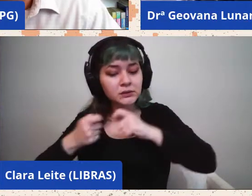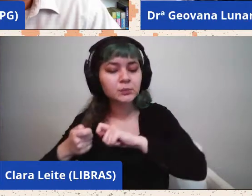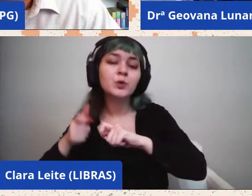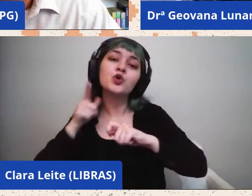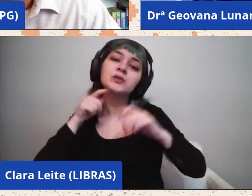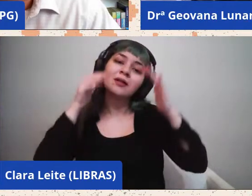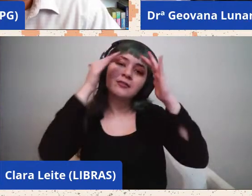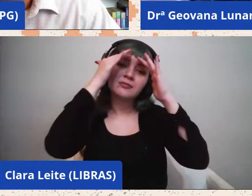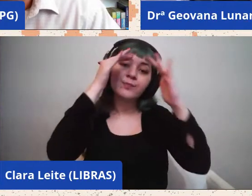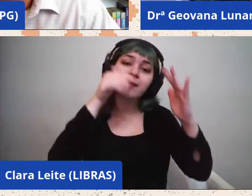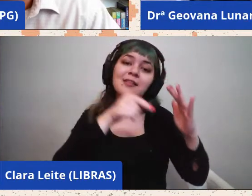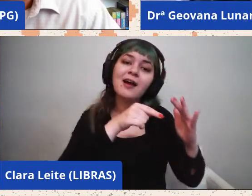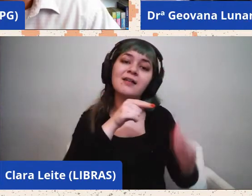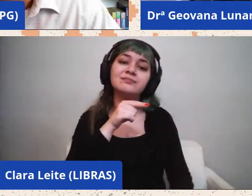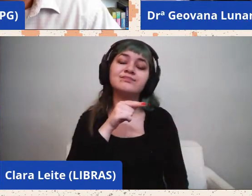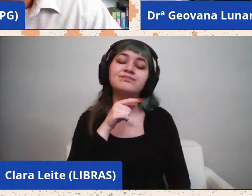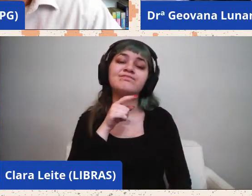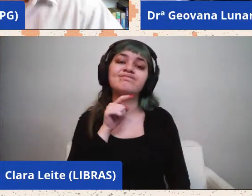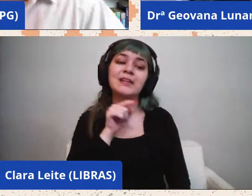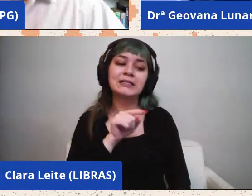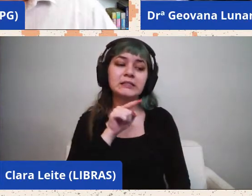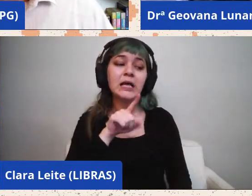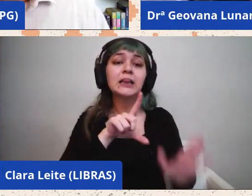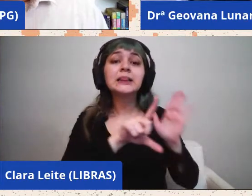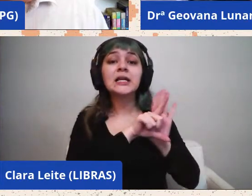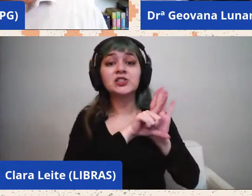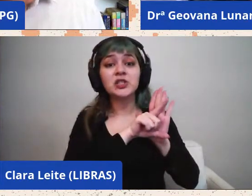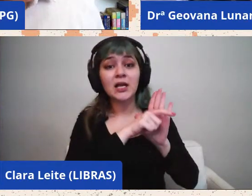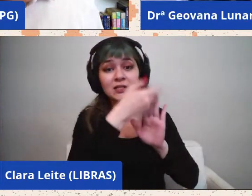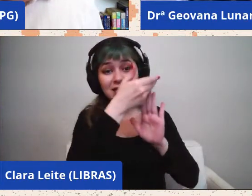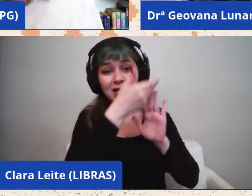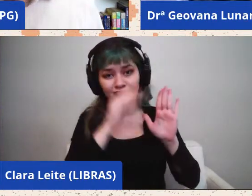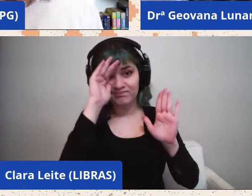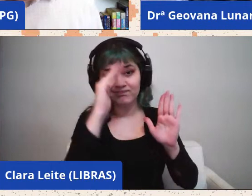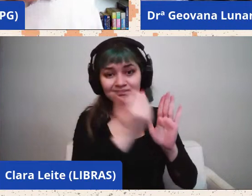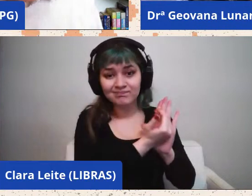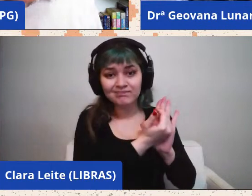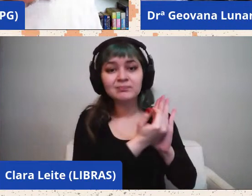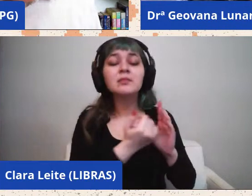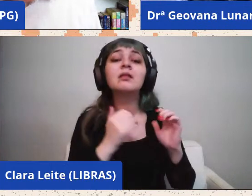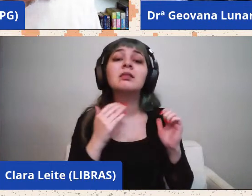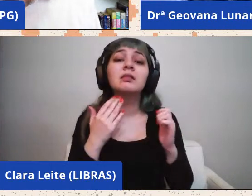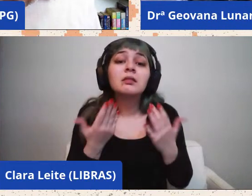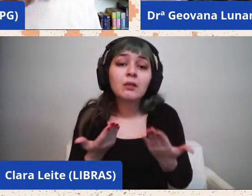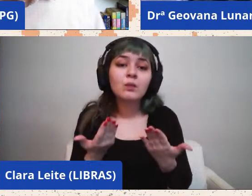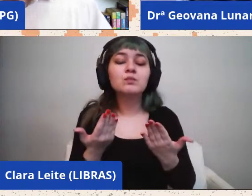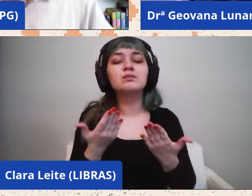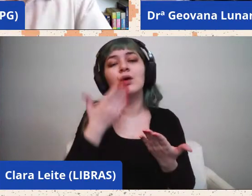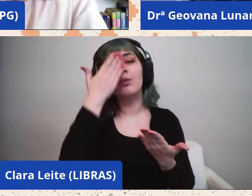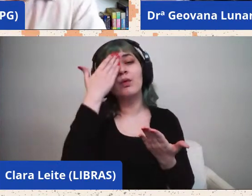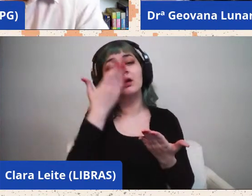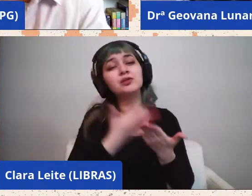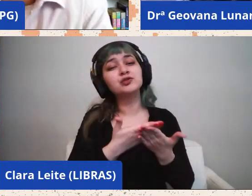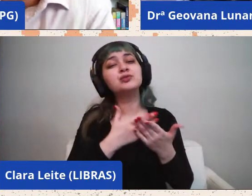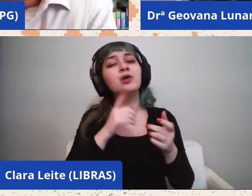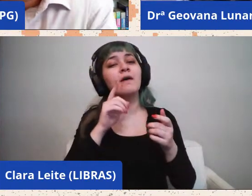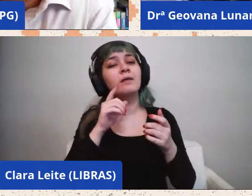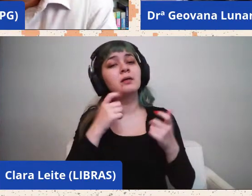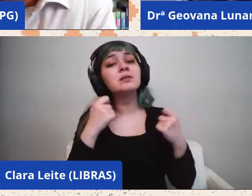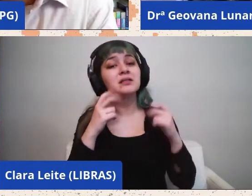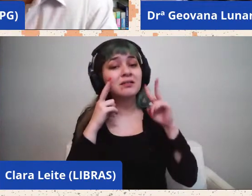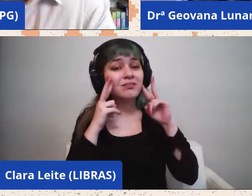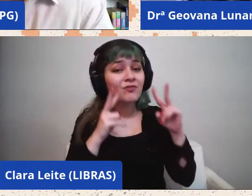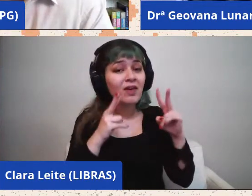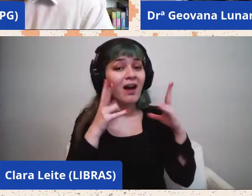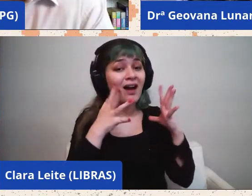cumprir essa legislação brasileira. Então, eu acho que é algo que precisa ser muito considerado